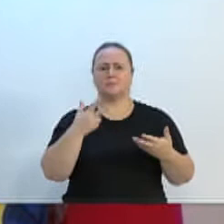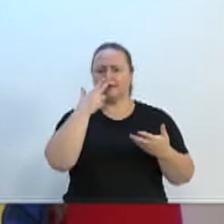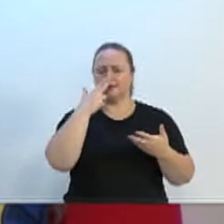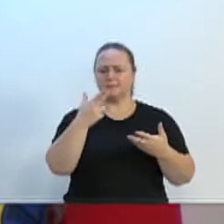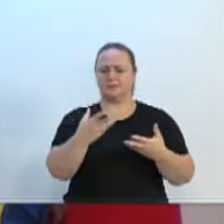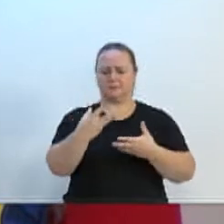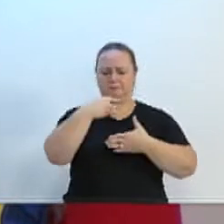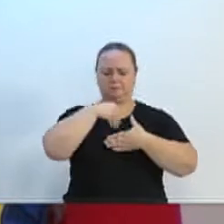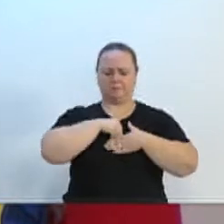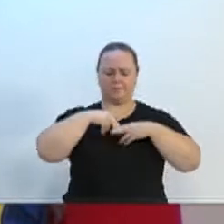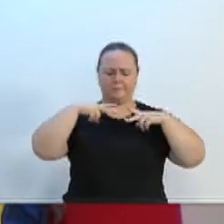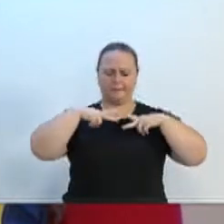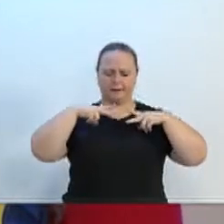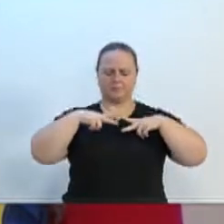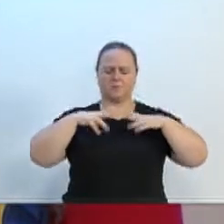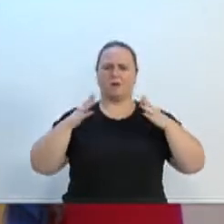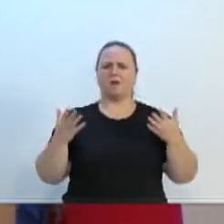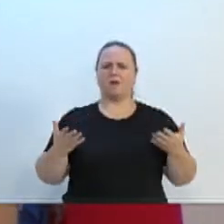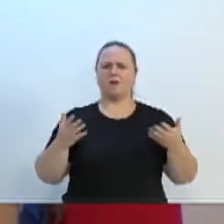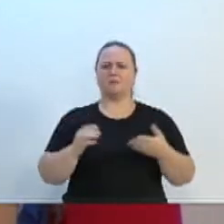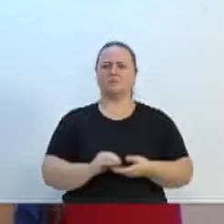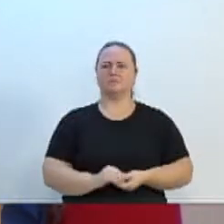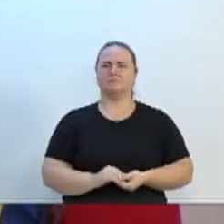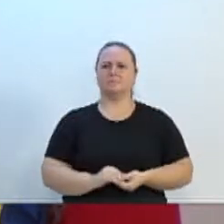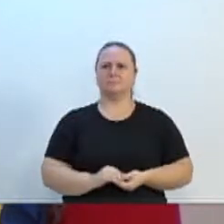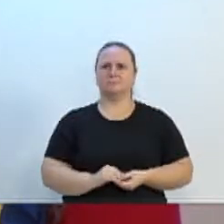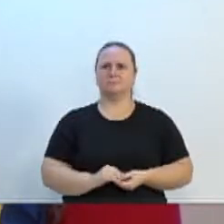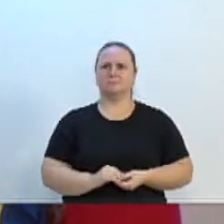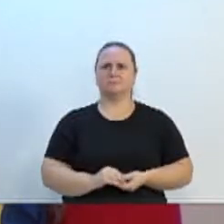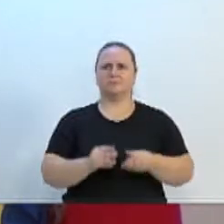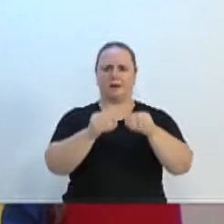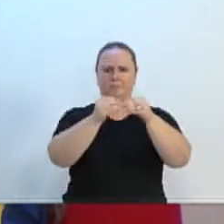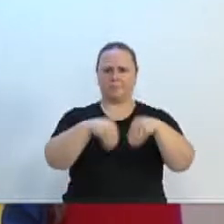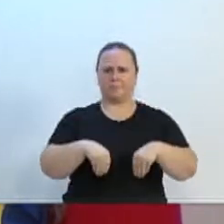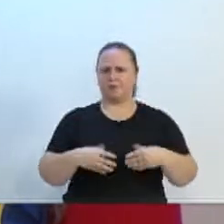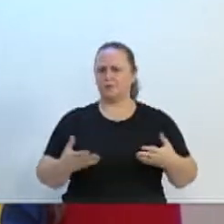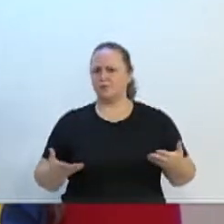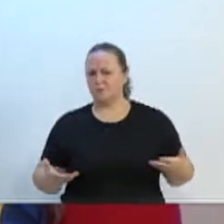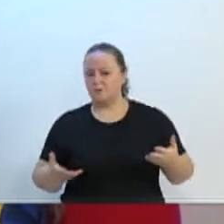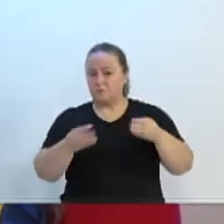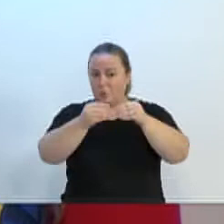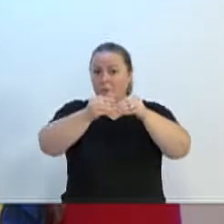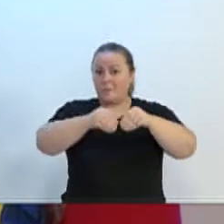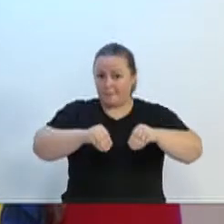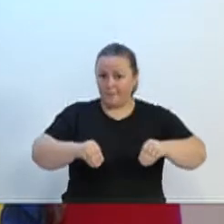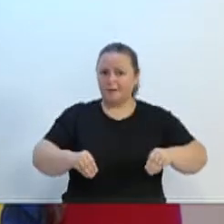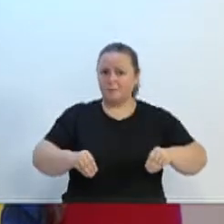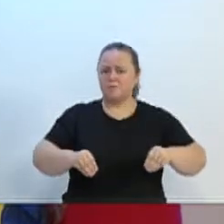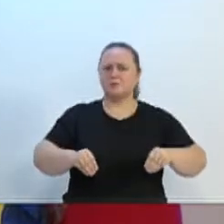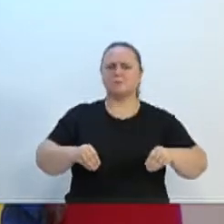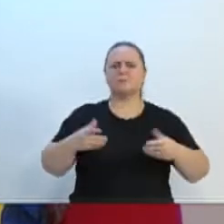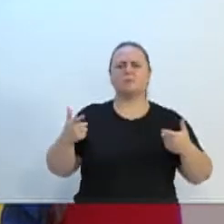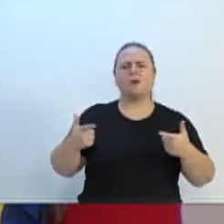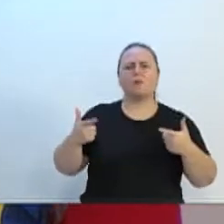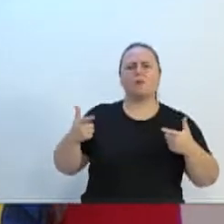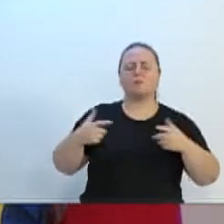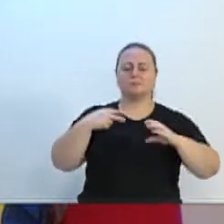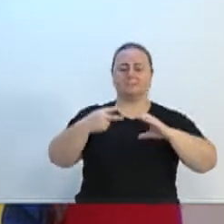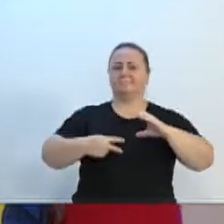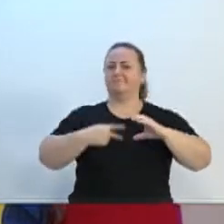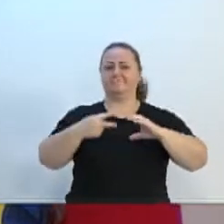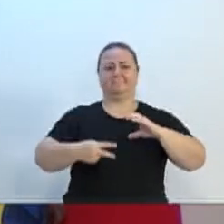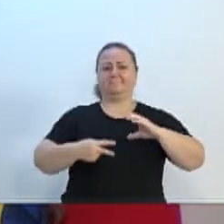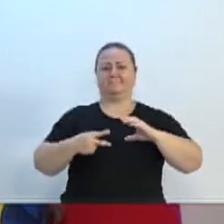pessoal. E quem perde não é a sociedade, quem perde é esta casa, o crédito.